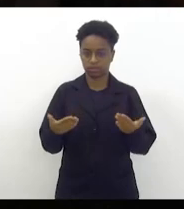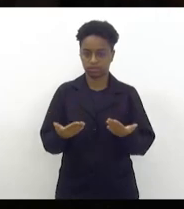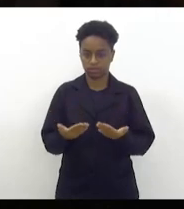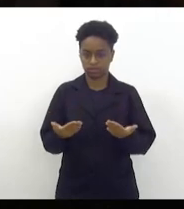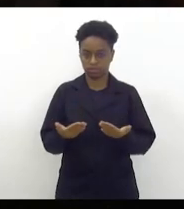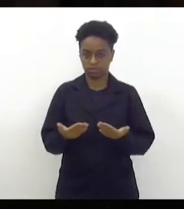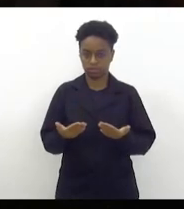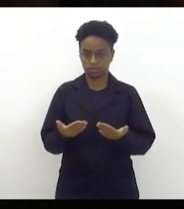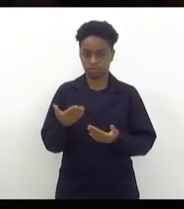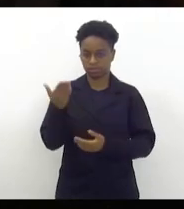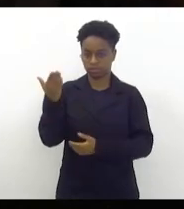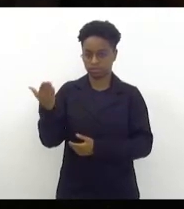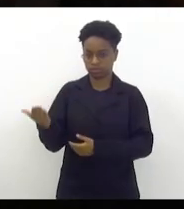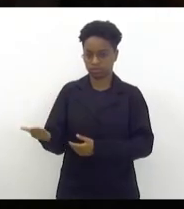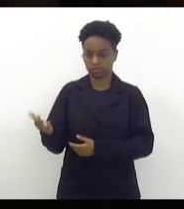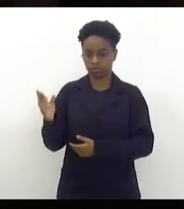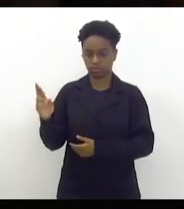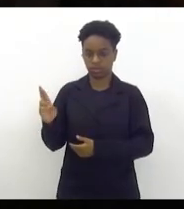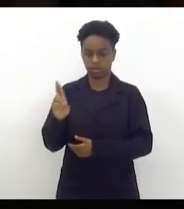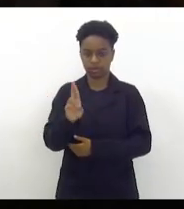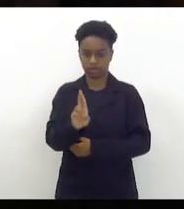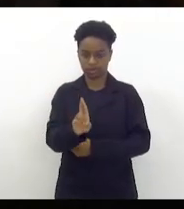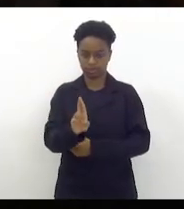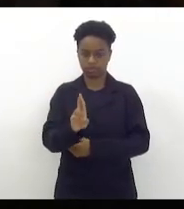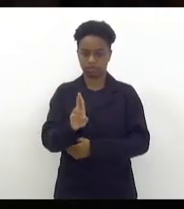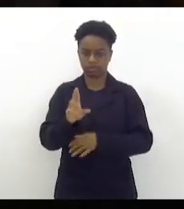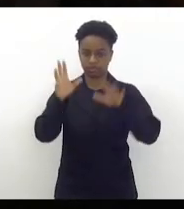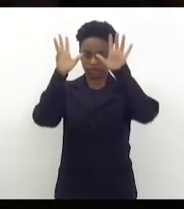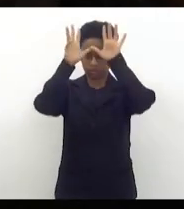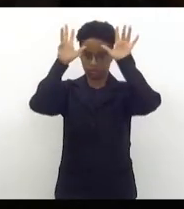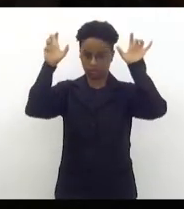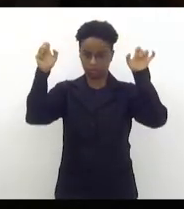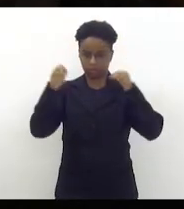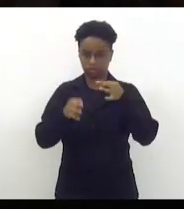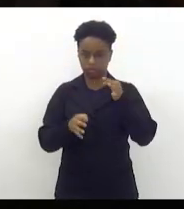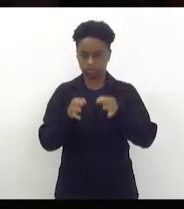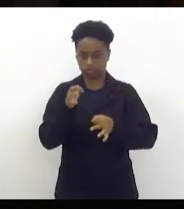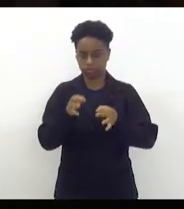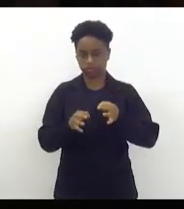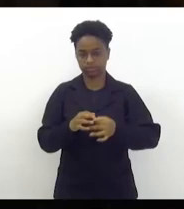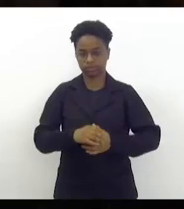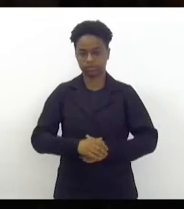os dignos representantes do Tribunal de Justiça.